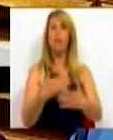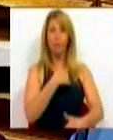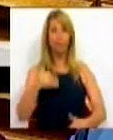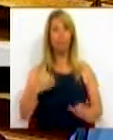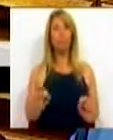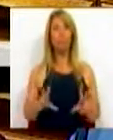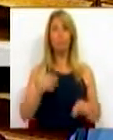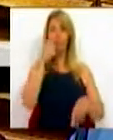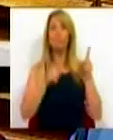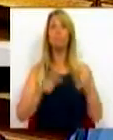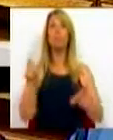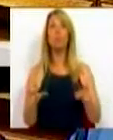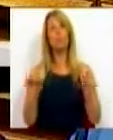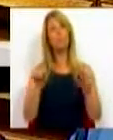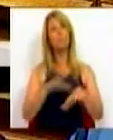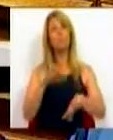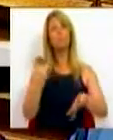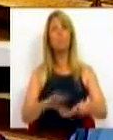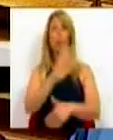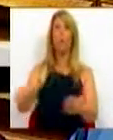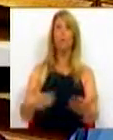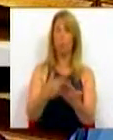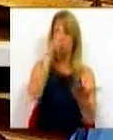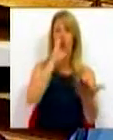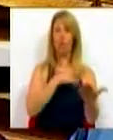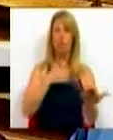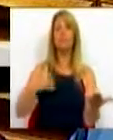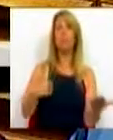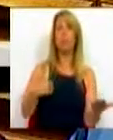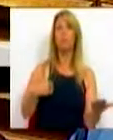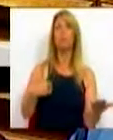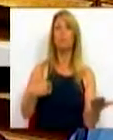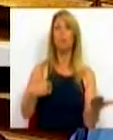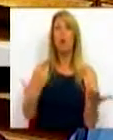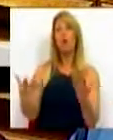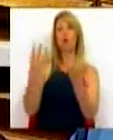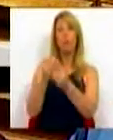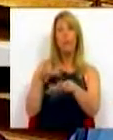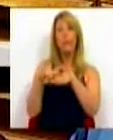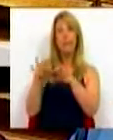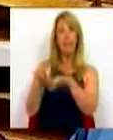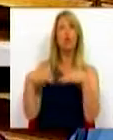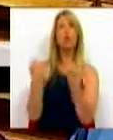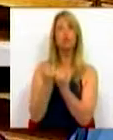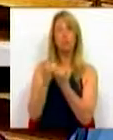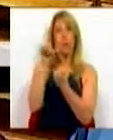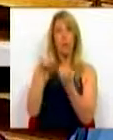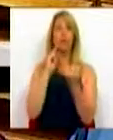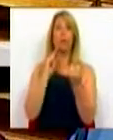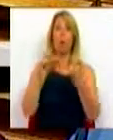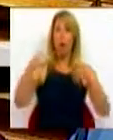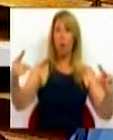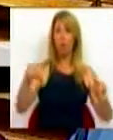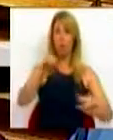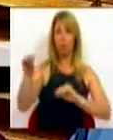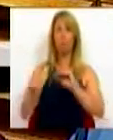cidadãos. Neste sentido, propõe-se o Ministério da Saúde, em articulação com a rede social e as autarquias locais,